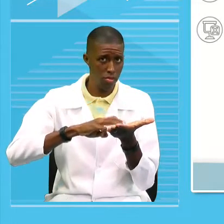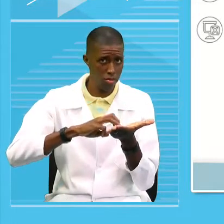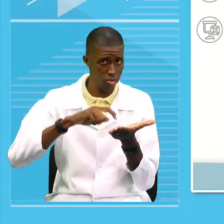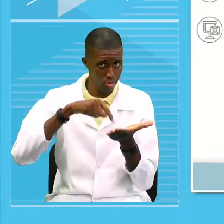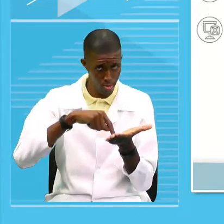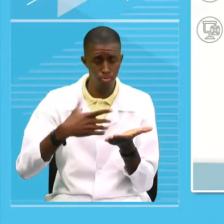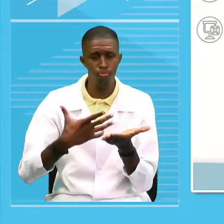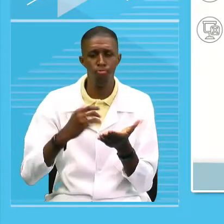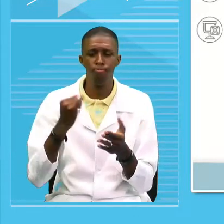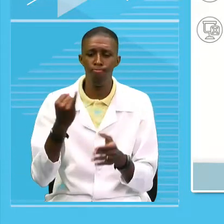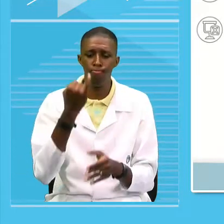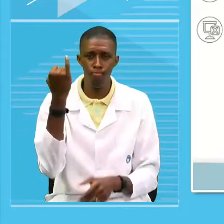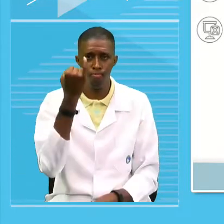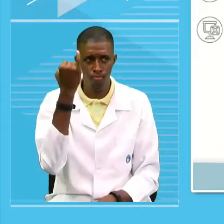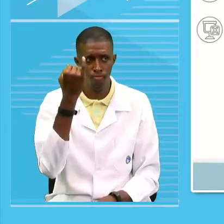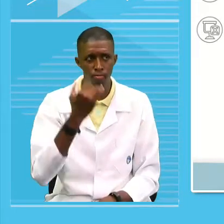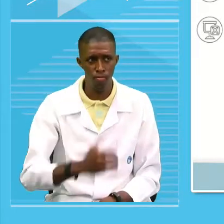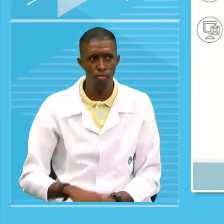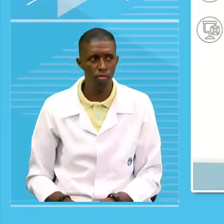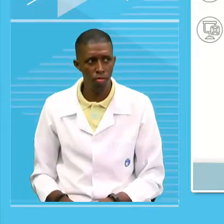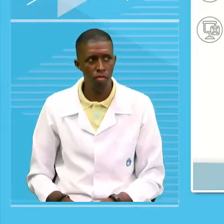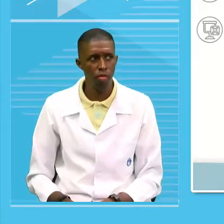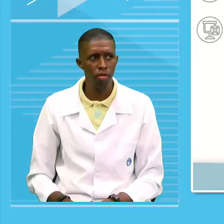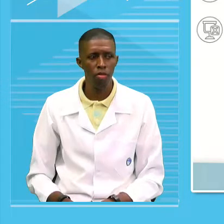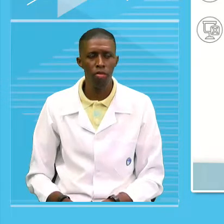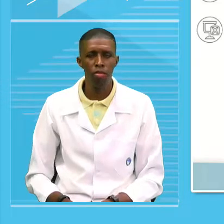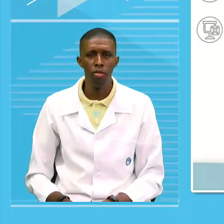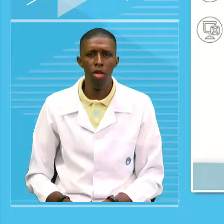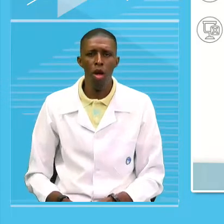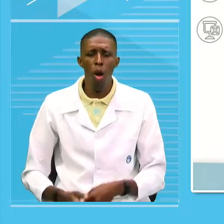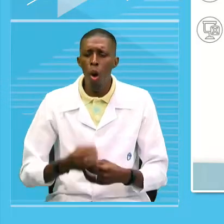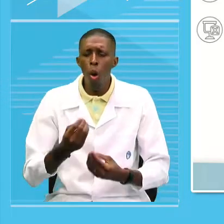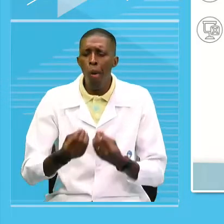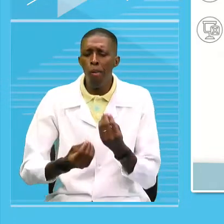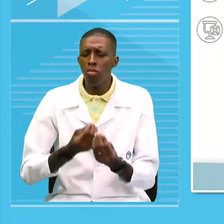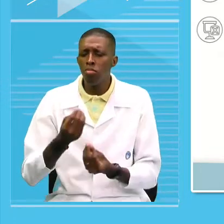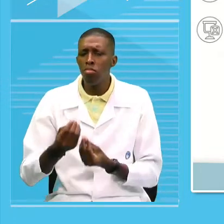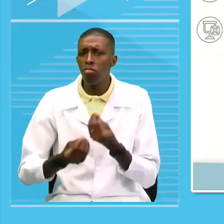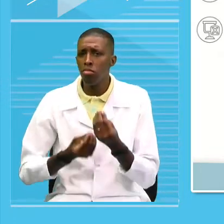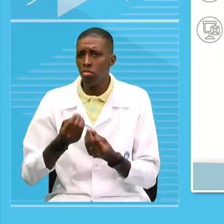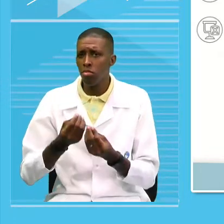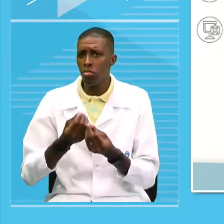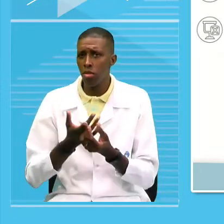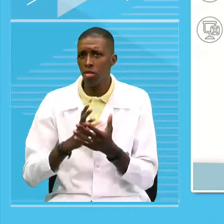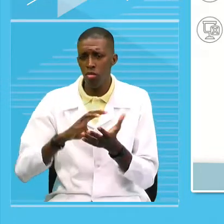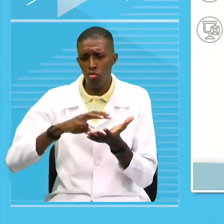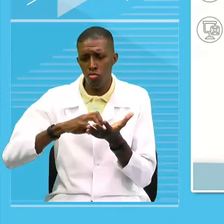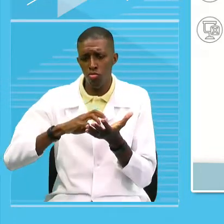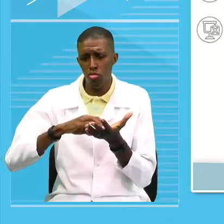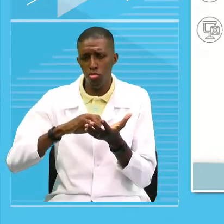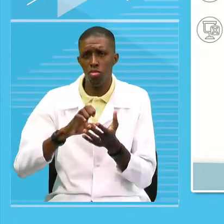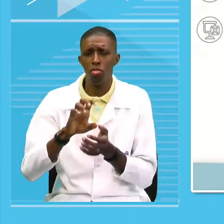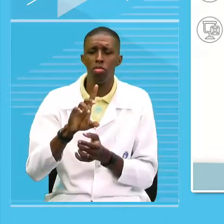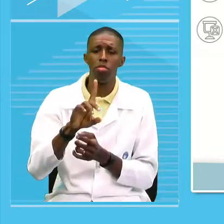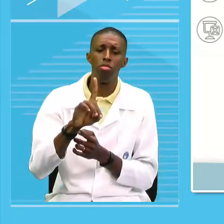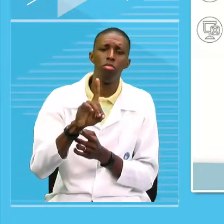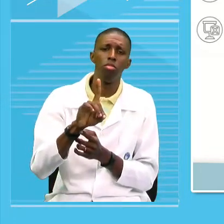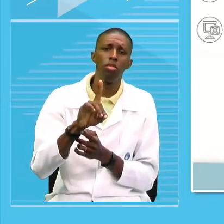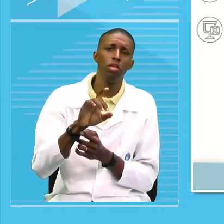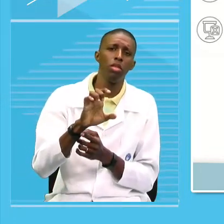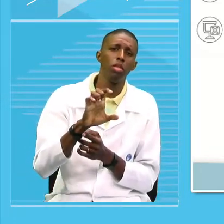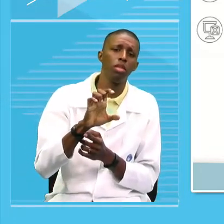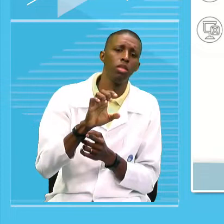premissam os suspeitos do crime estava na sala assim o método é o método dedutivo né um processo